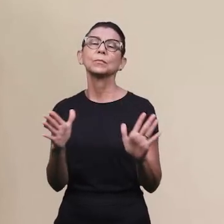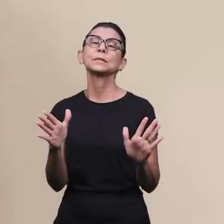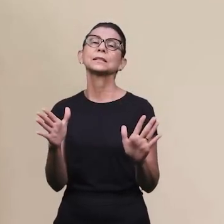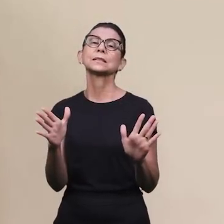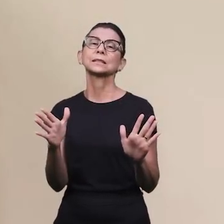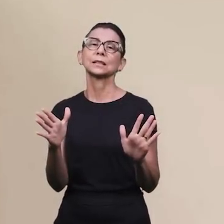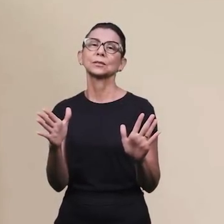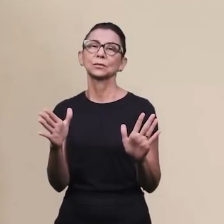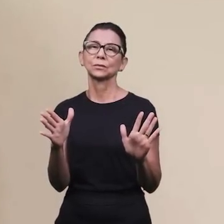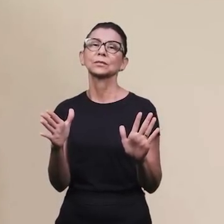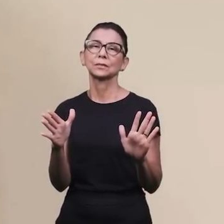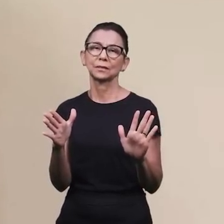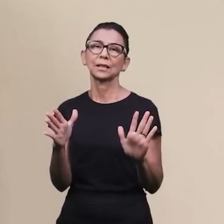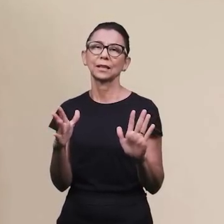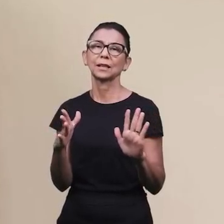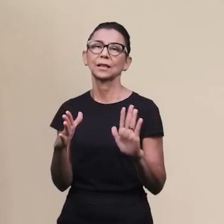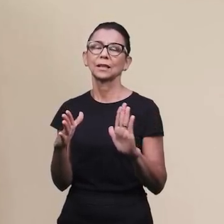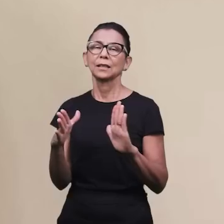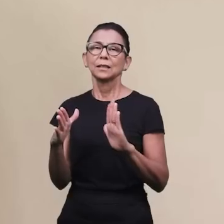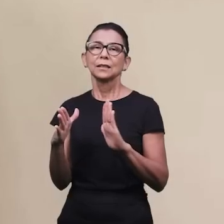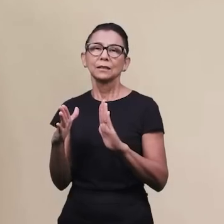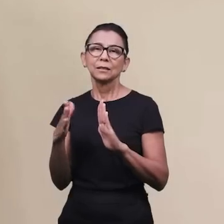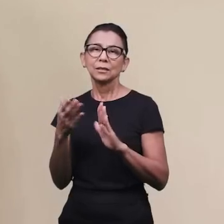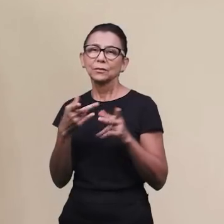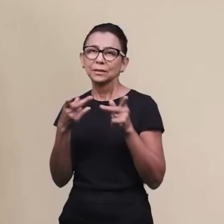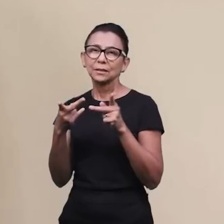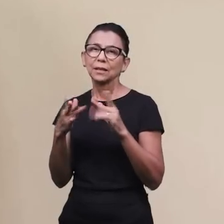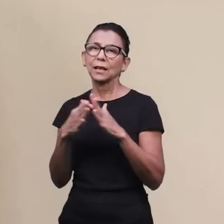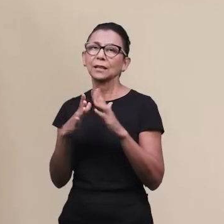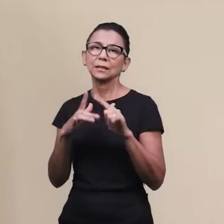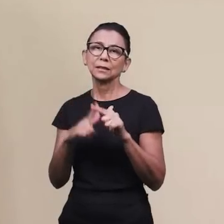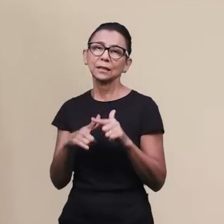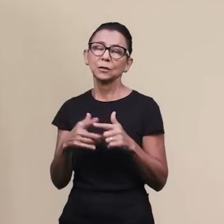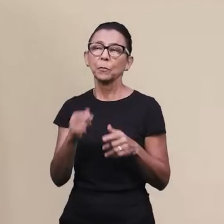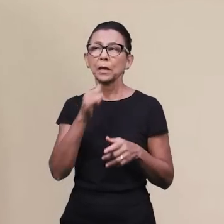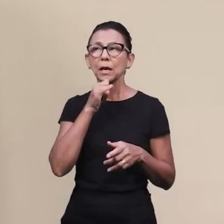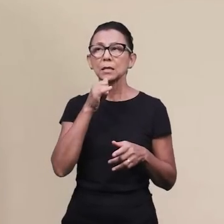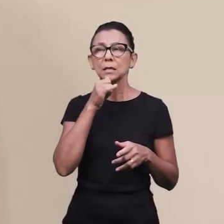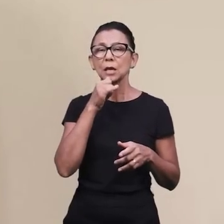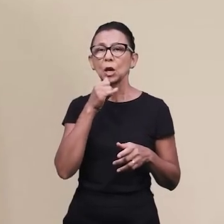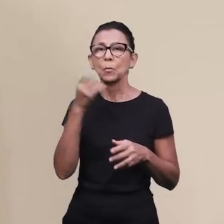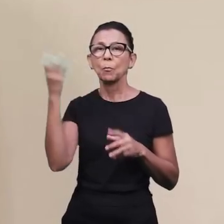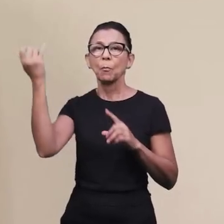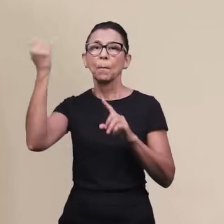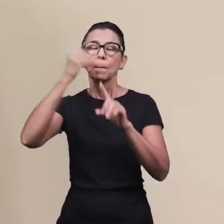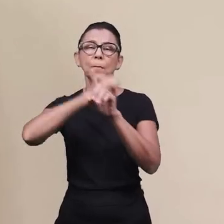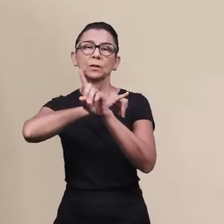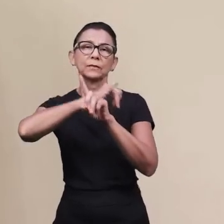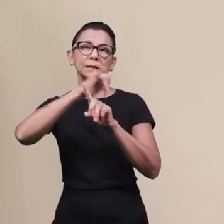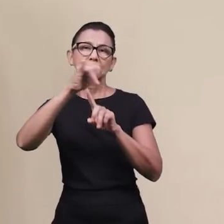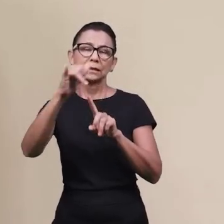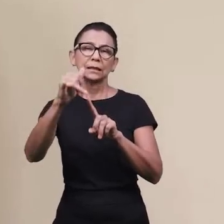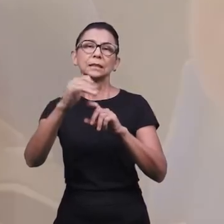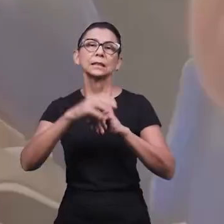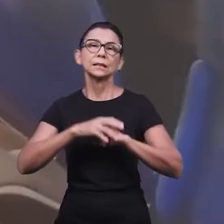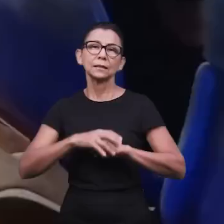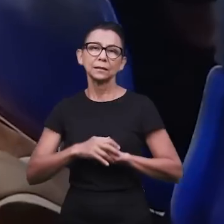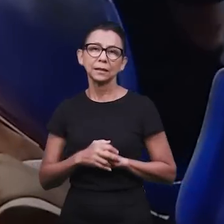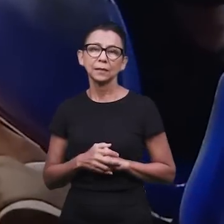Senhor está querendo falar naquele momento ali, né? A palavra profética, né? Não só na história, mas na